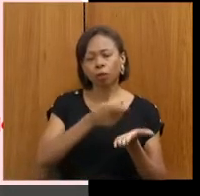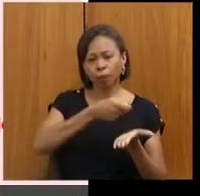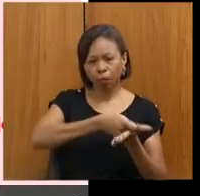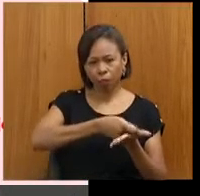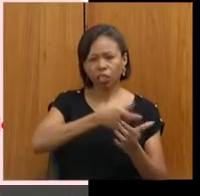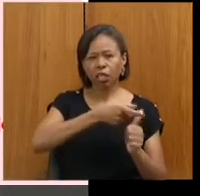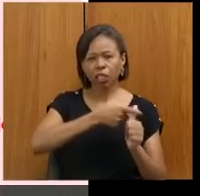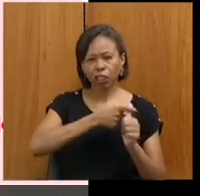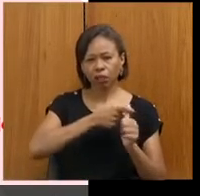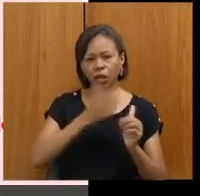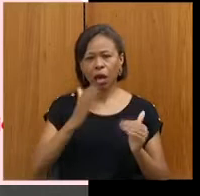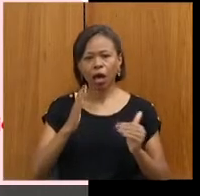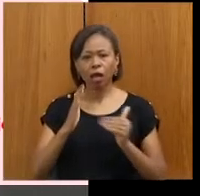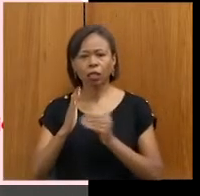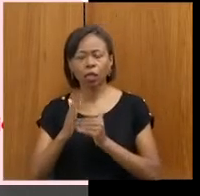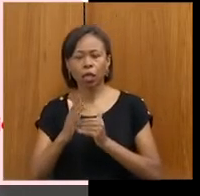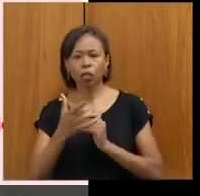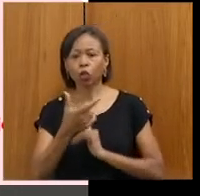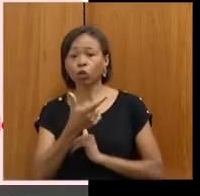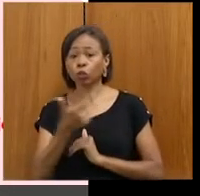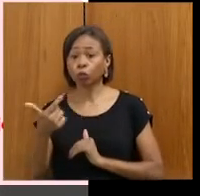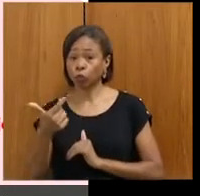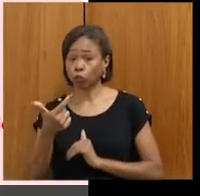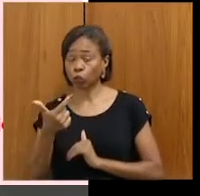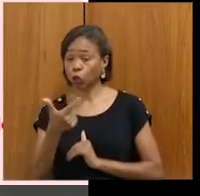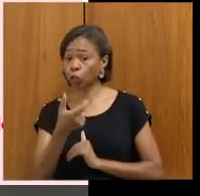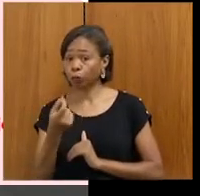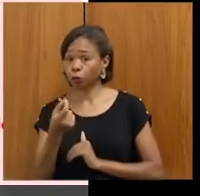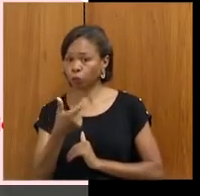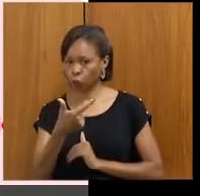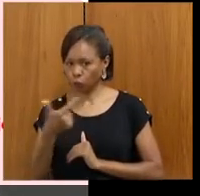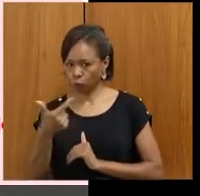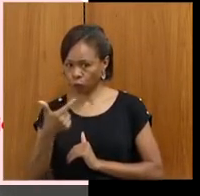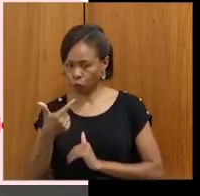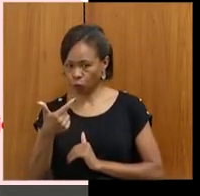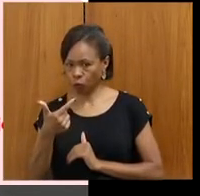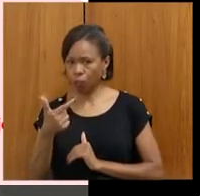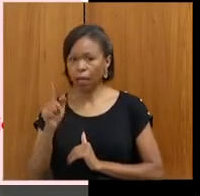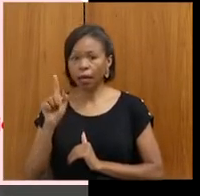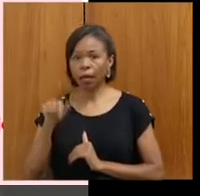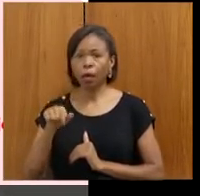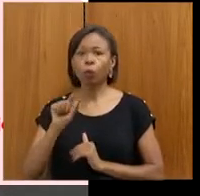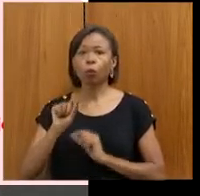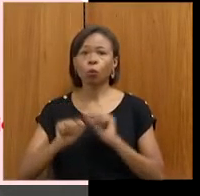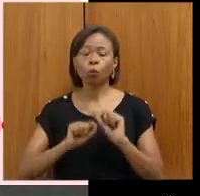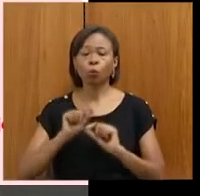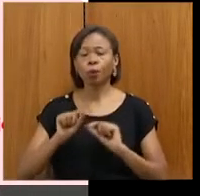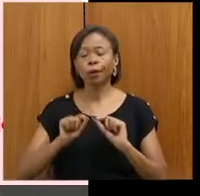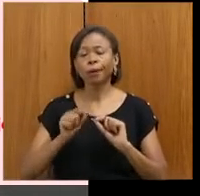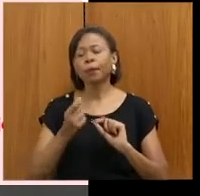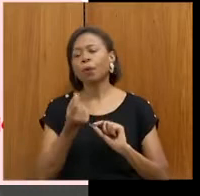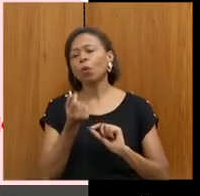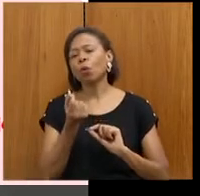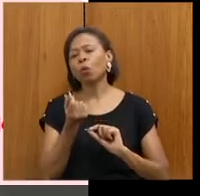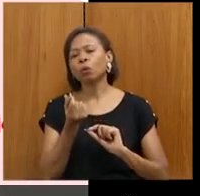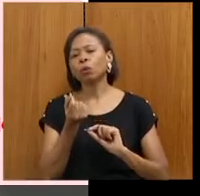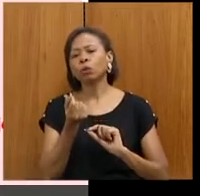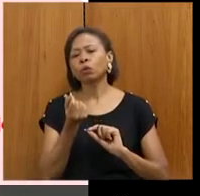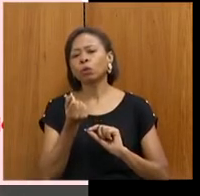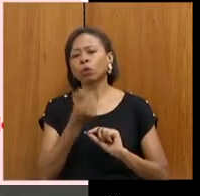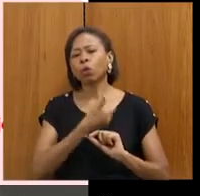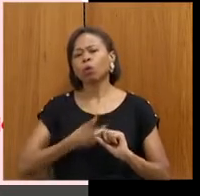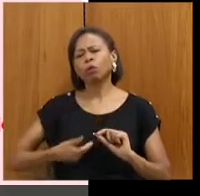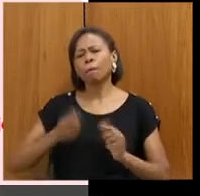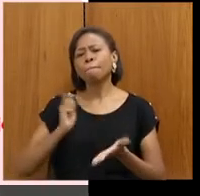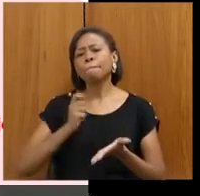até o final de 2022 os que a gente chama de serviço a dívida ou seja o que o quanto o estado paga